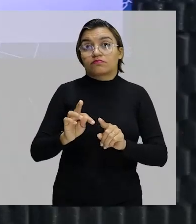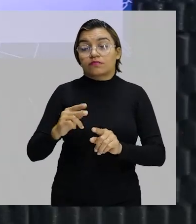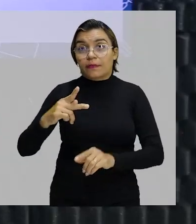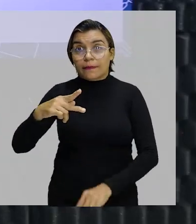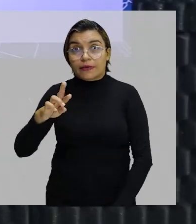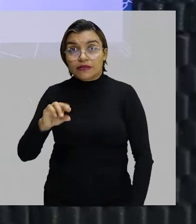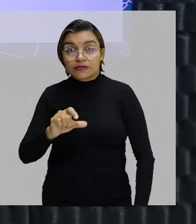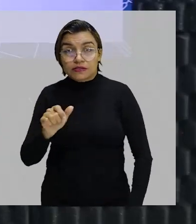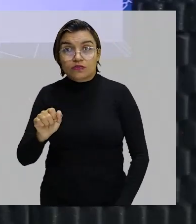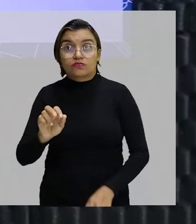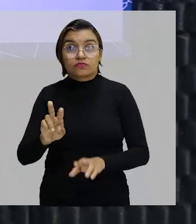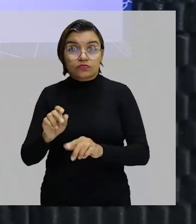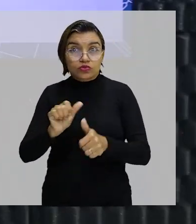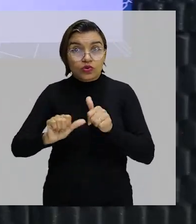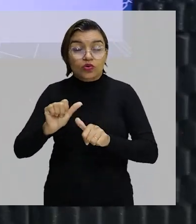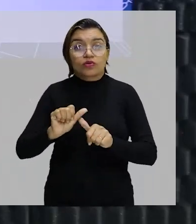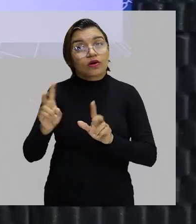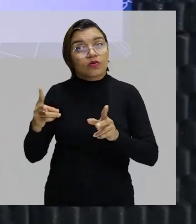ser diferente.